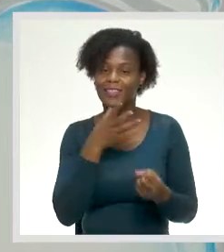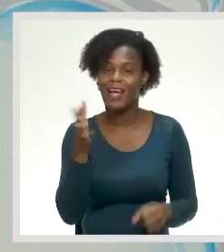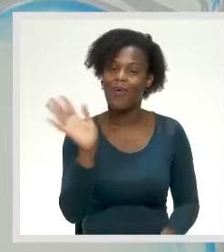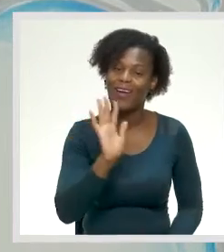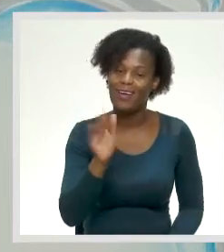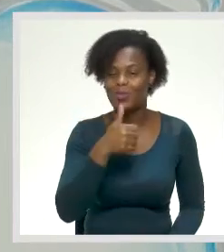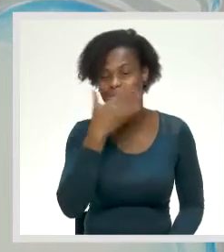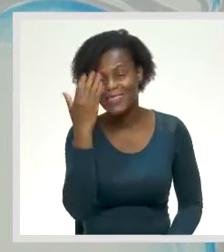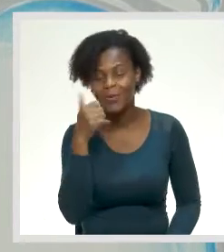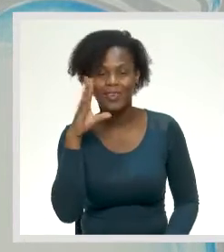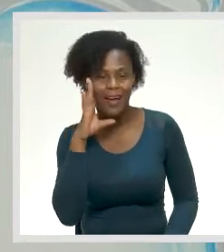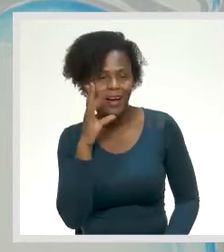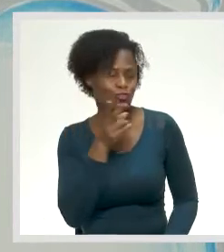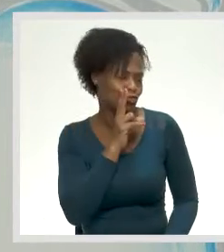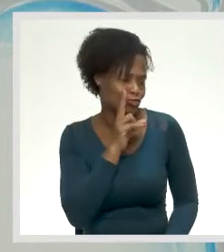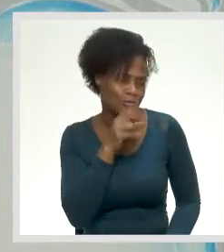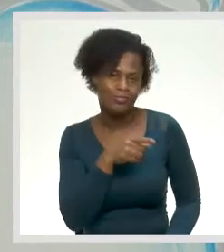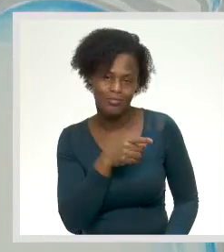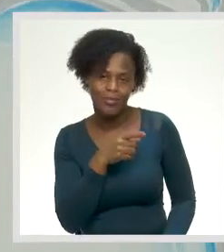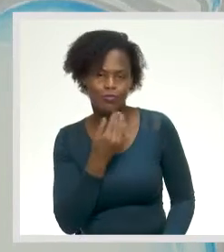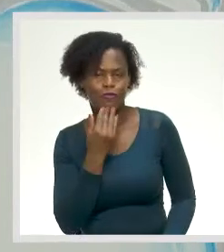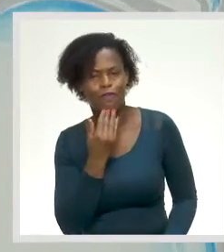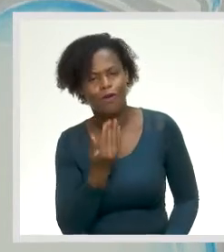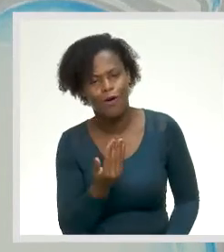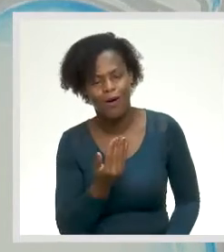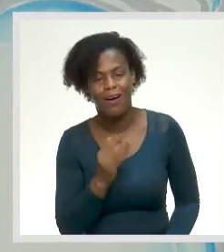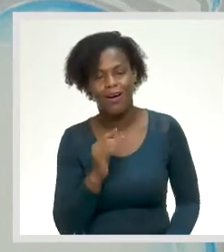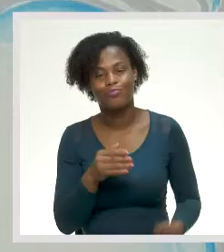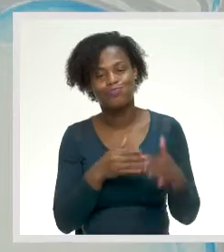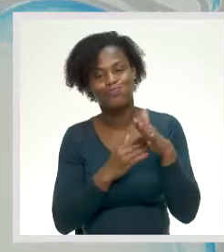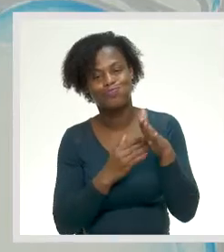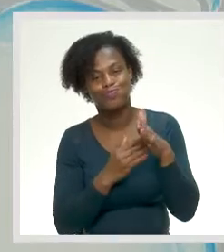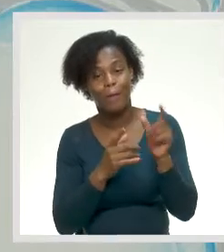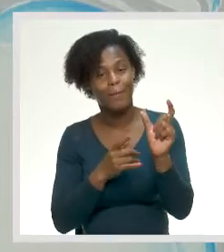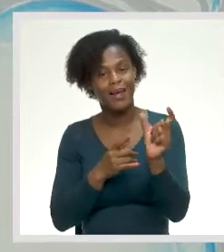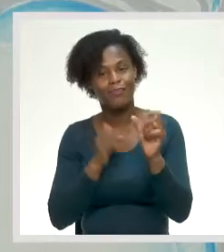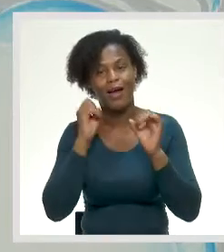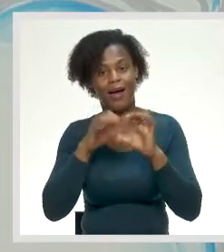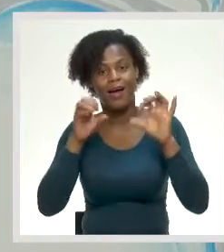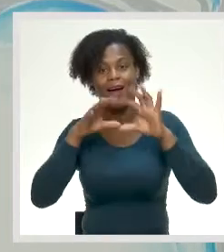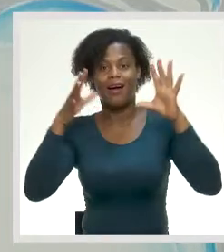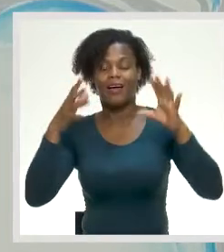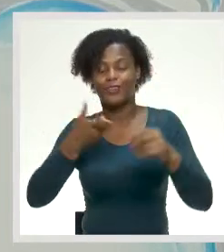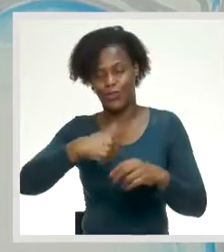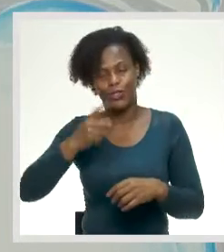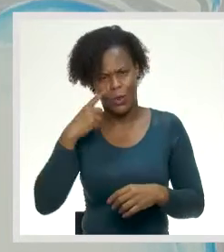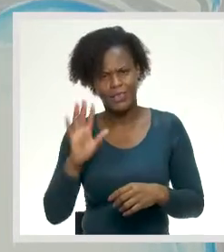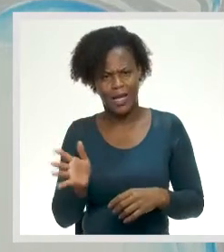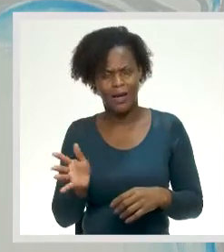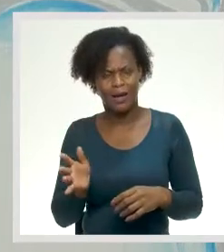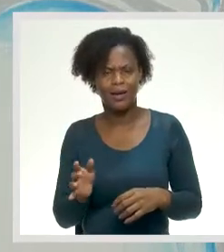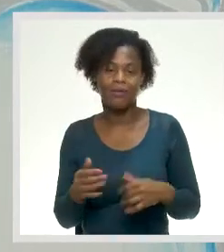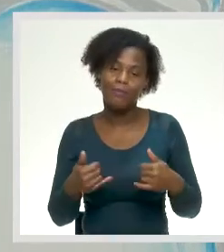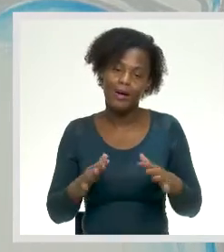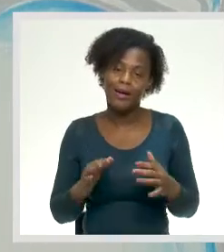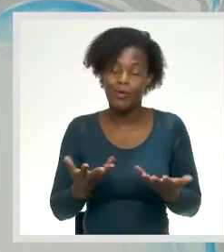o bom dia, boa tarde, pedir desculpas, por favor, com licença, as palavrinhas mágicas que nós já conhecemos.